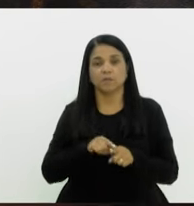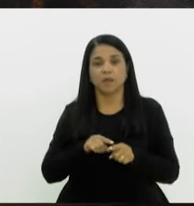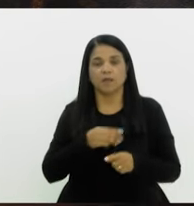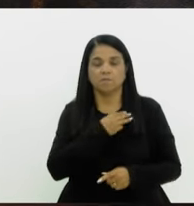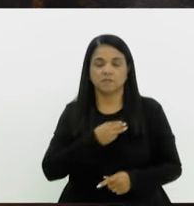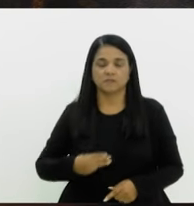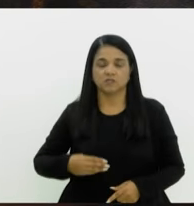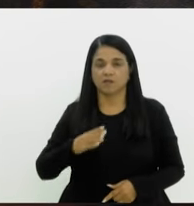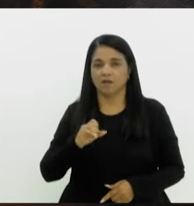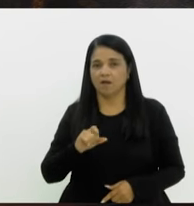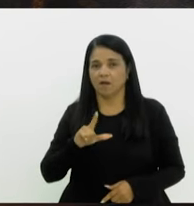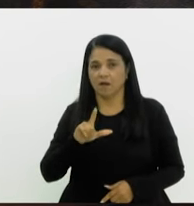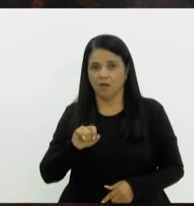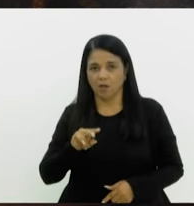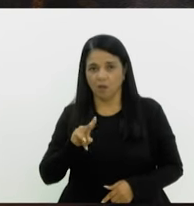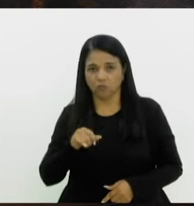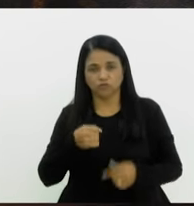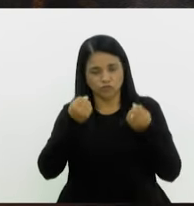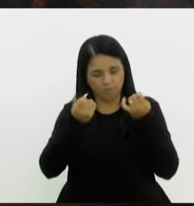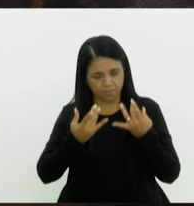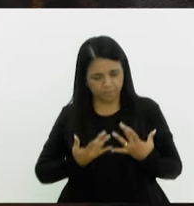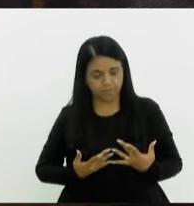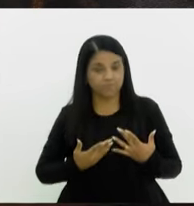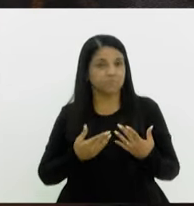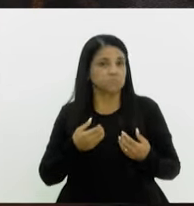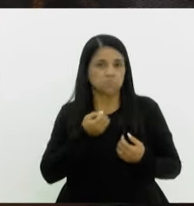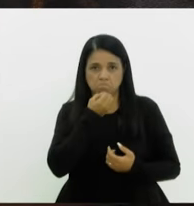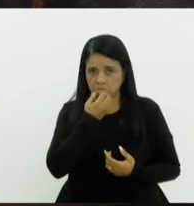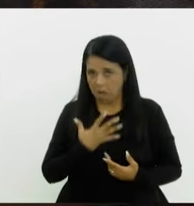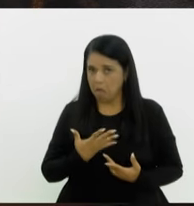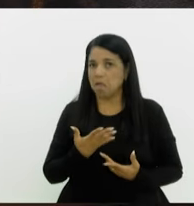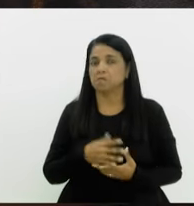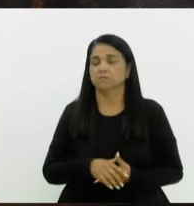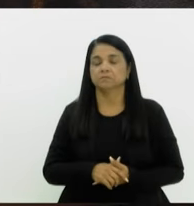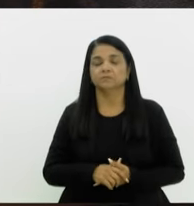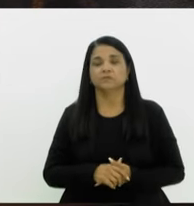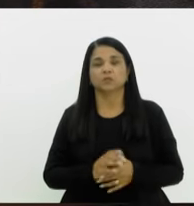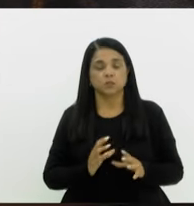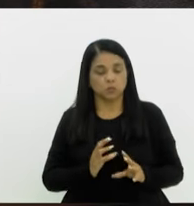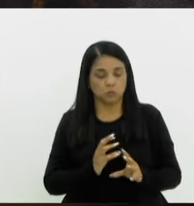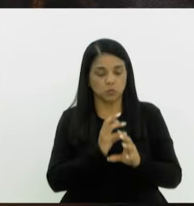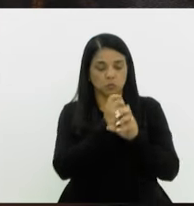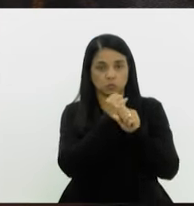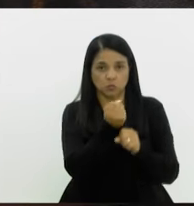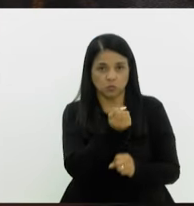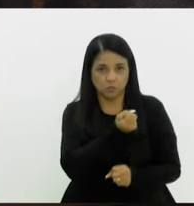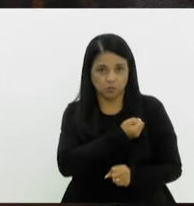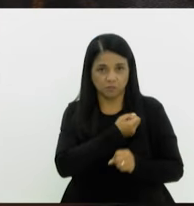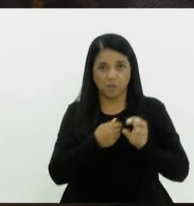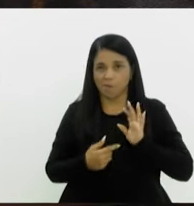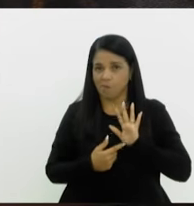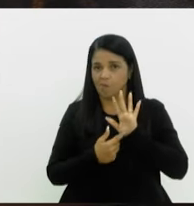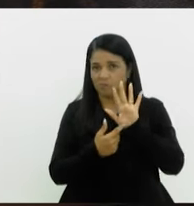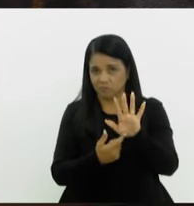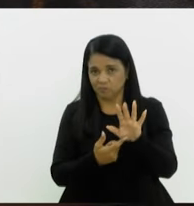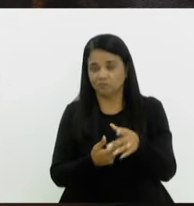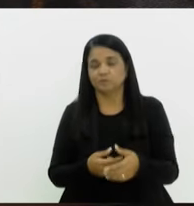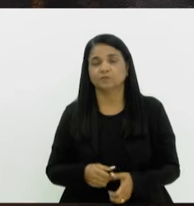bem então eu trouxe alguns números eh para ilustrar aqui né